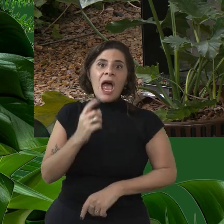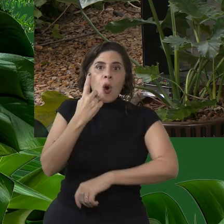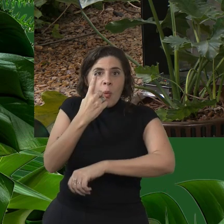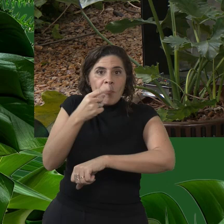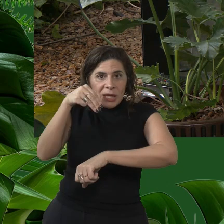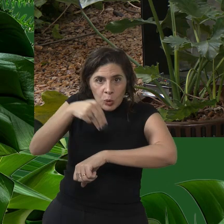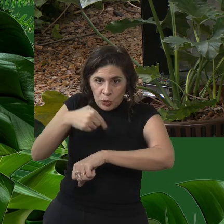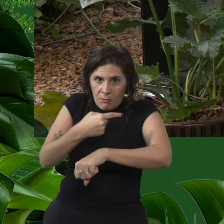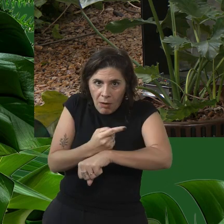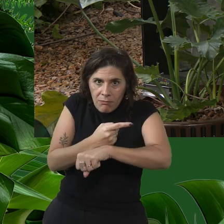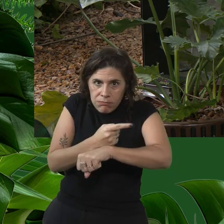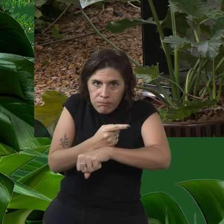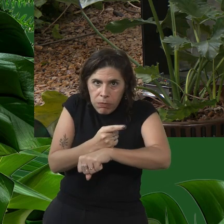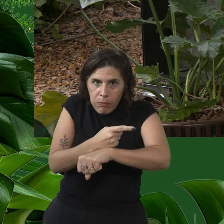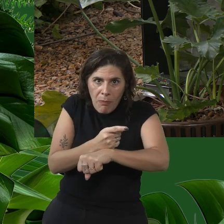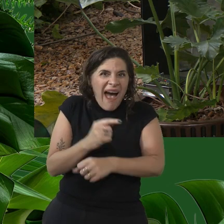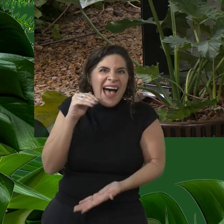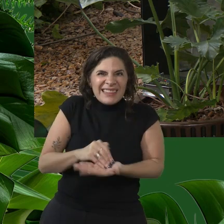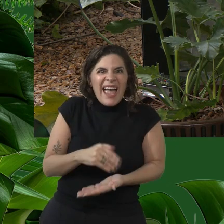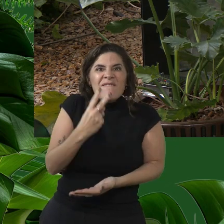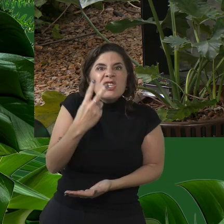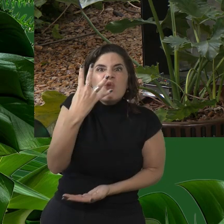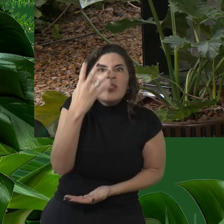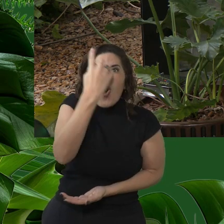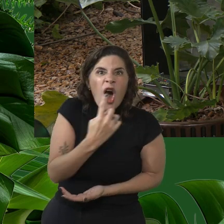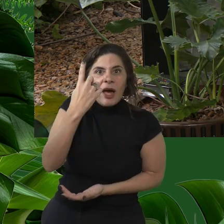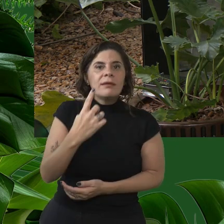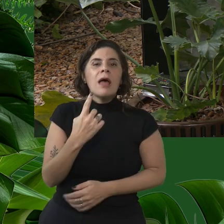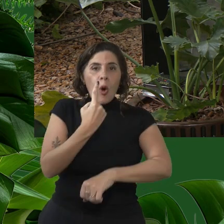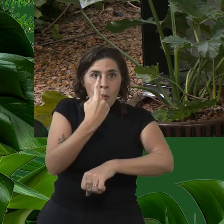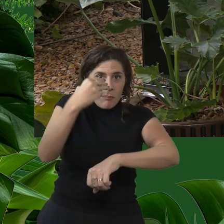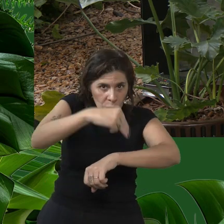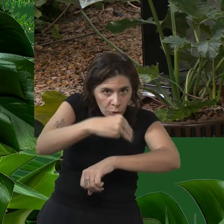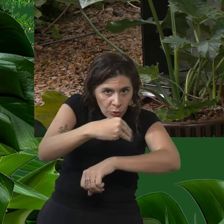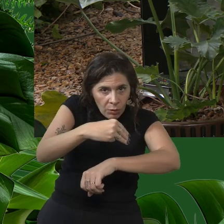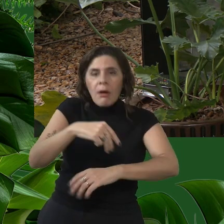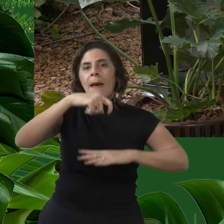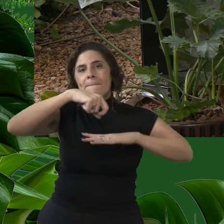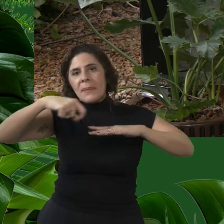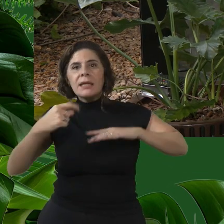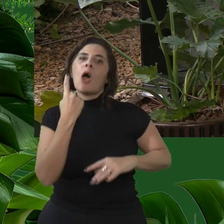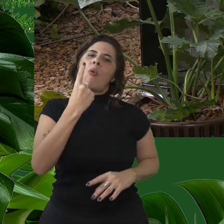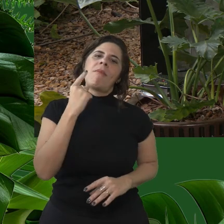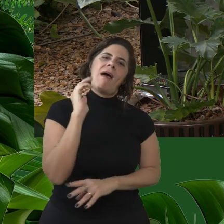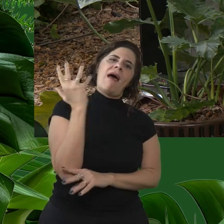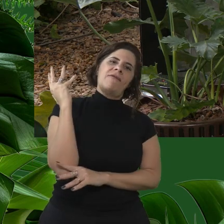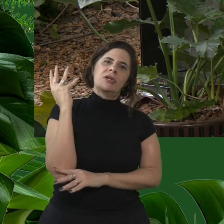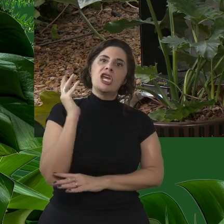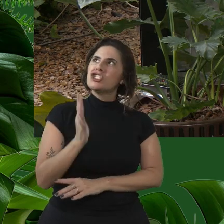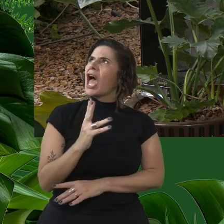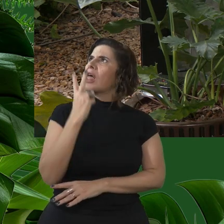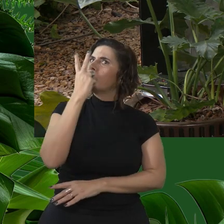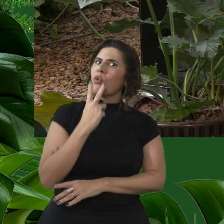serão 24 horas, a cada minuto a gente vai ter uma árvore plantada. Pelas minhas contas aqui, passamos de 2 horas,